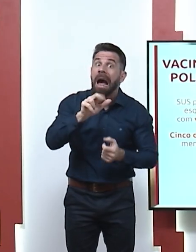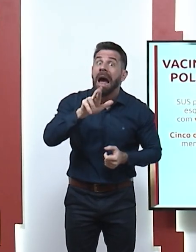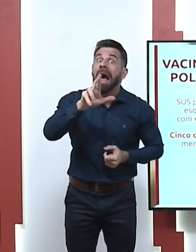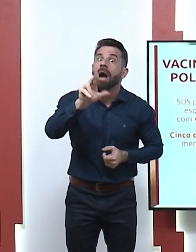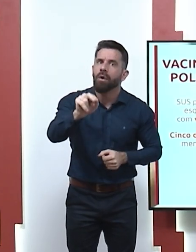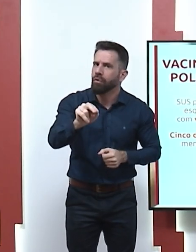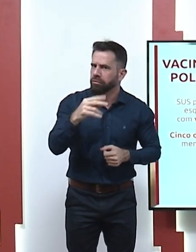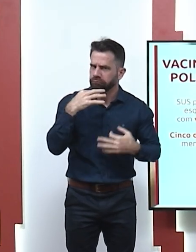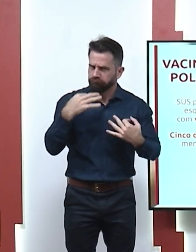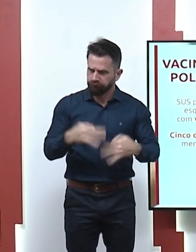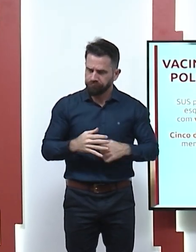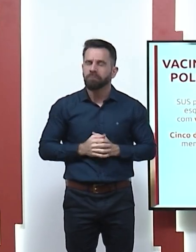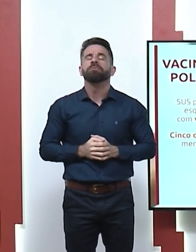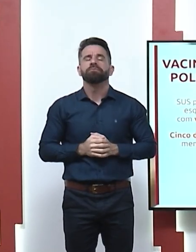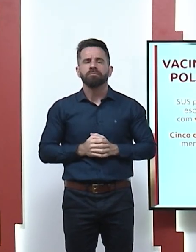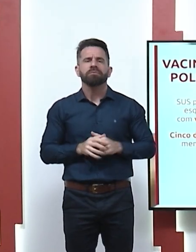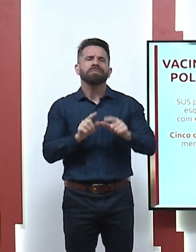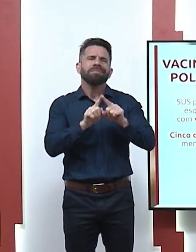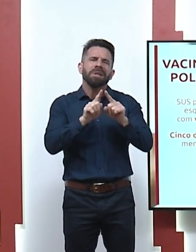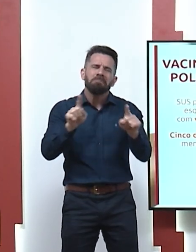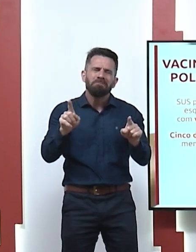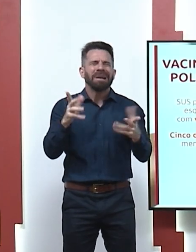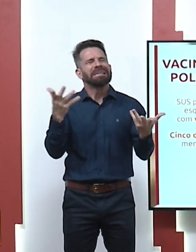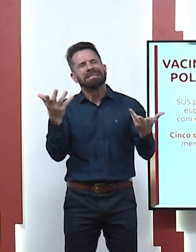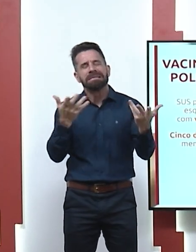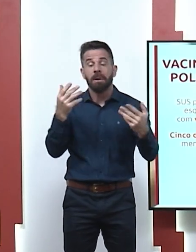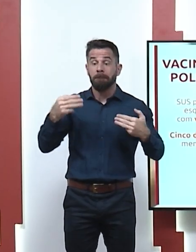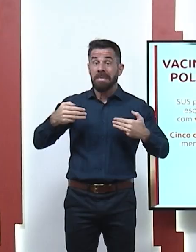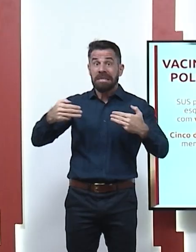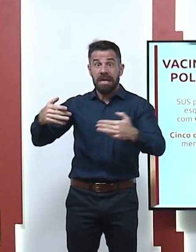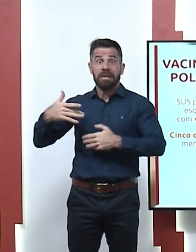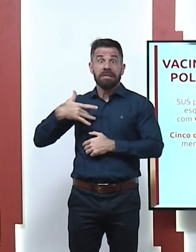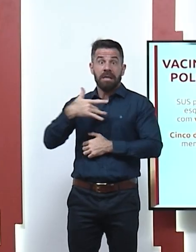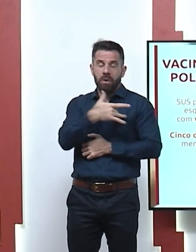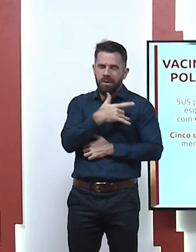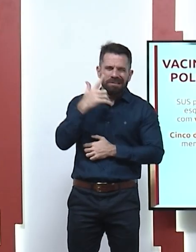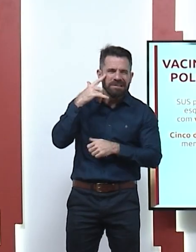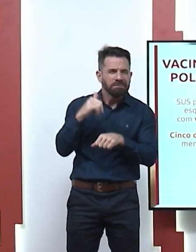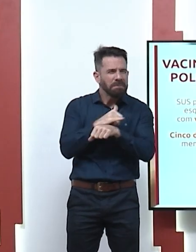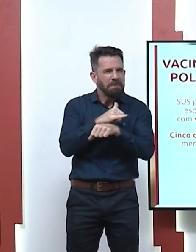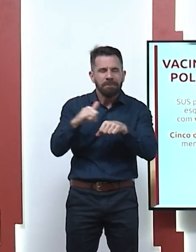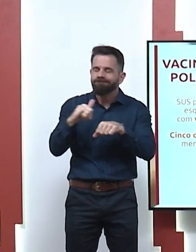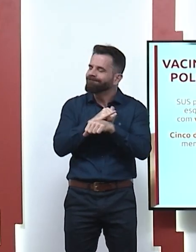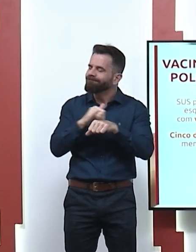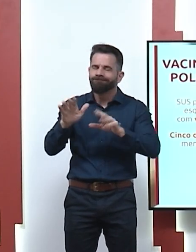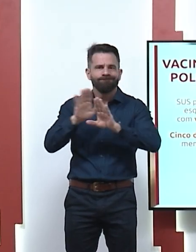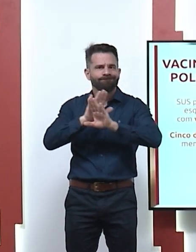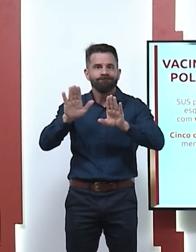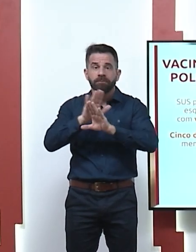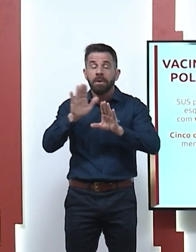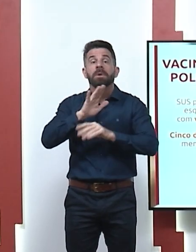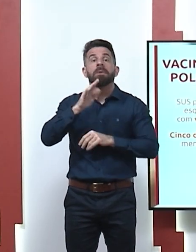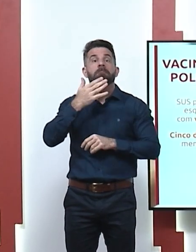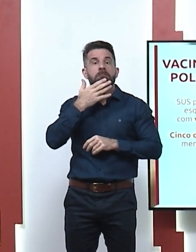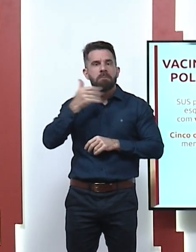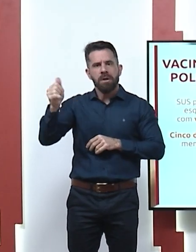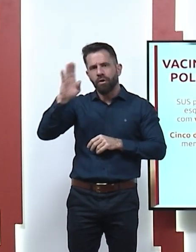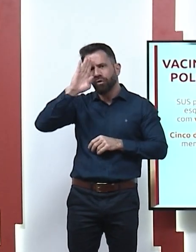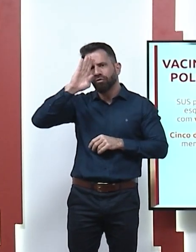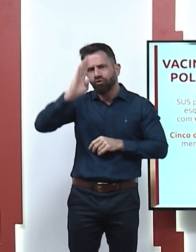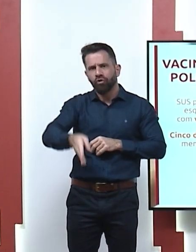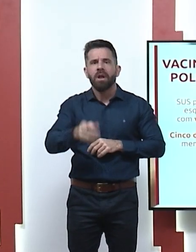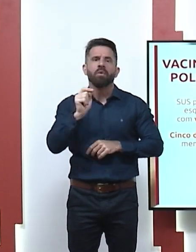Para evitar qualquer tipo de problema, o Ministério da Saúde decidiu utilizar exclusivamente a vacina